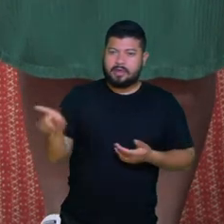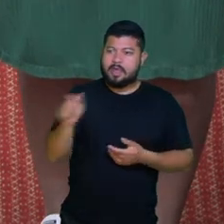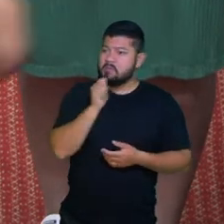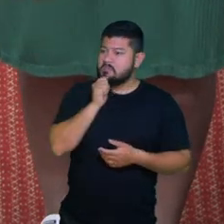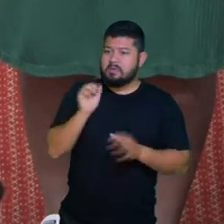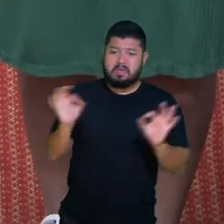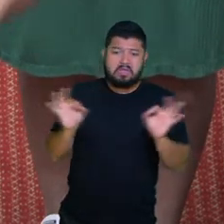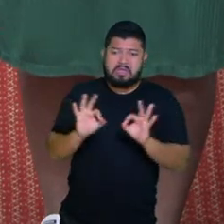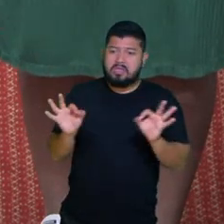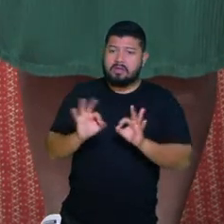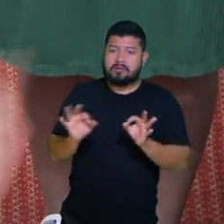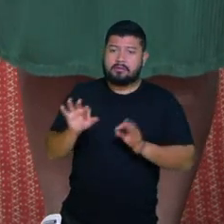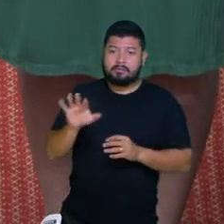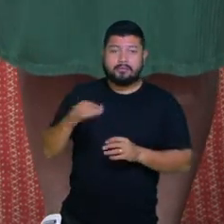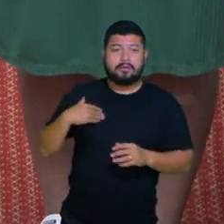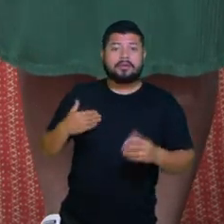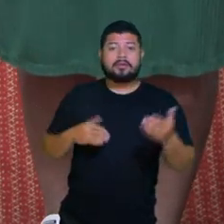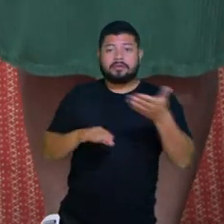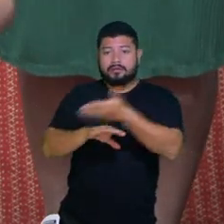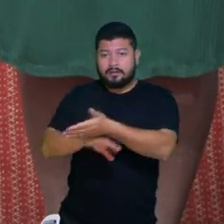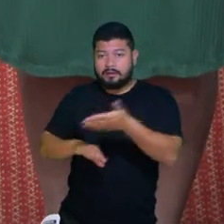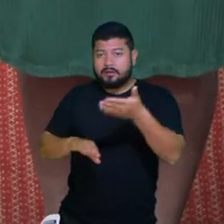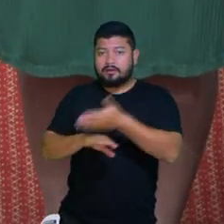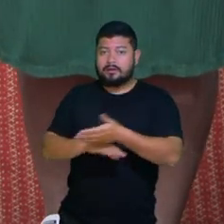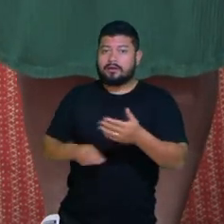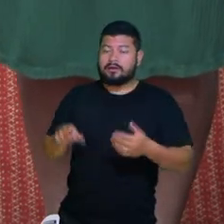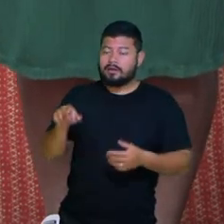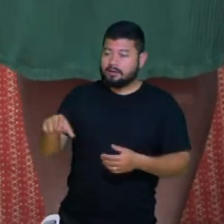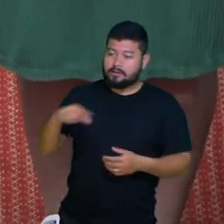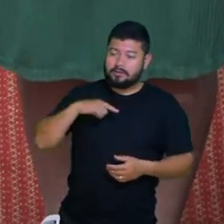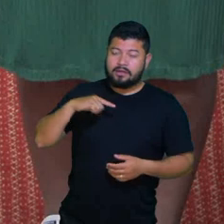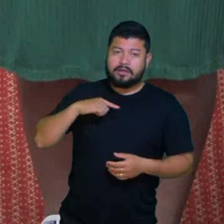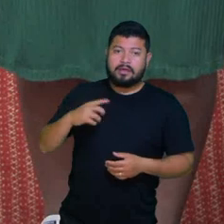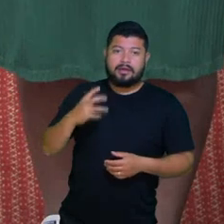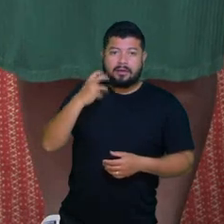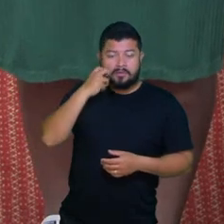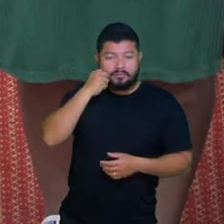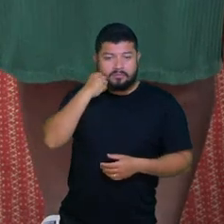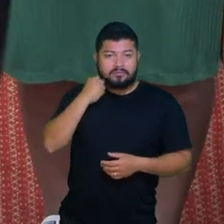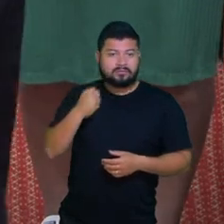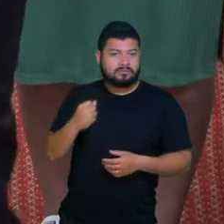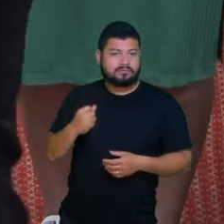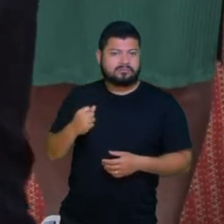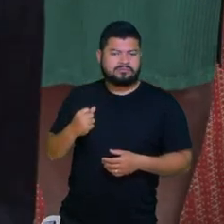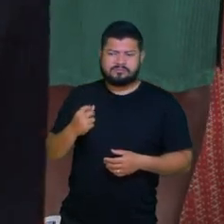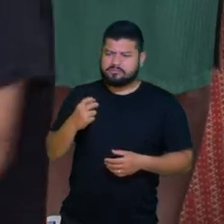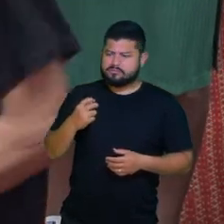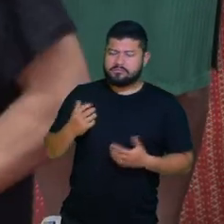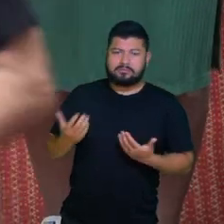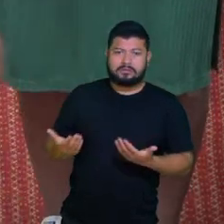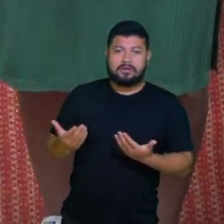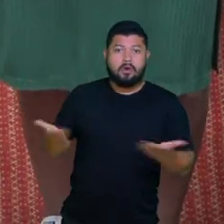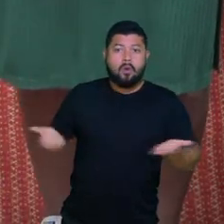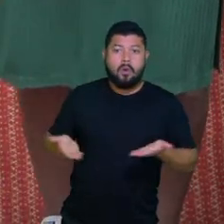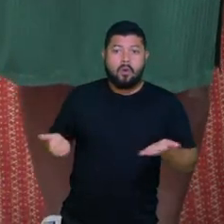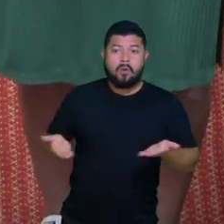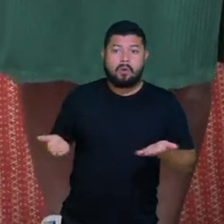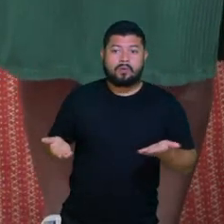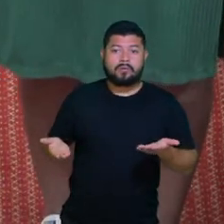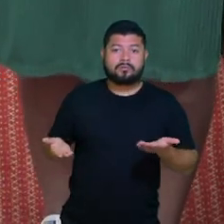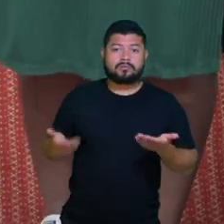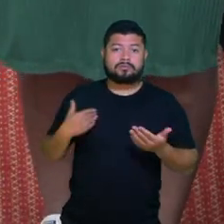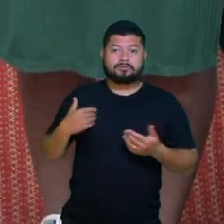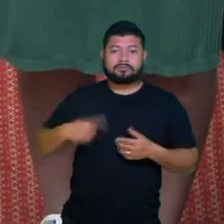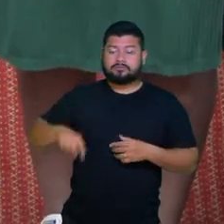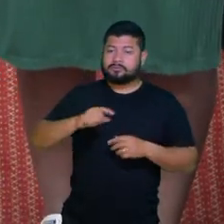daquilo mas ele vai pra escola e lá ele é bem recebido e um detalhe de hoje que foi dito muito importante a gente deve